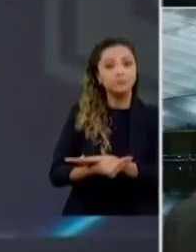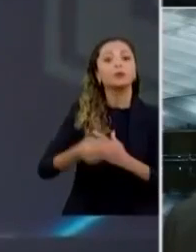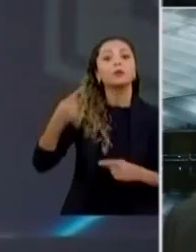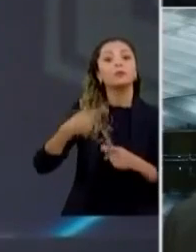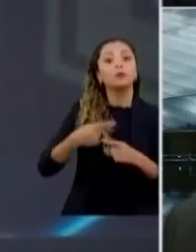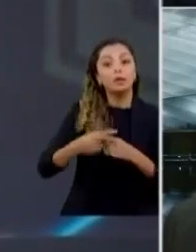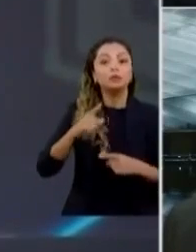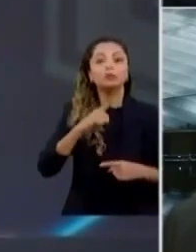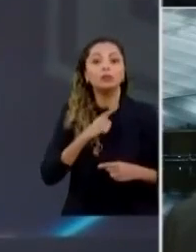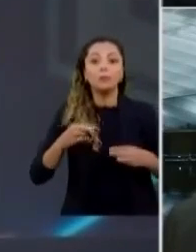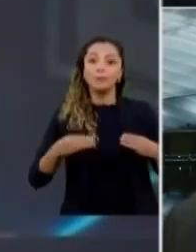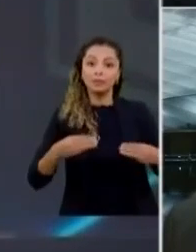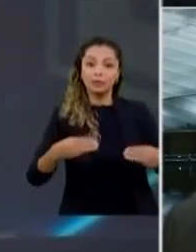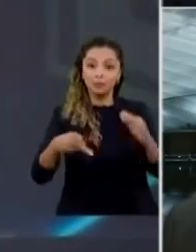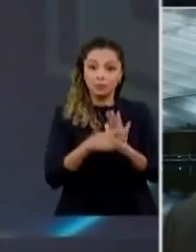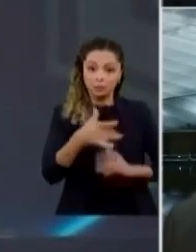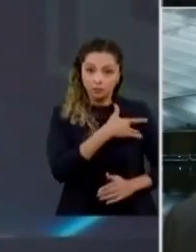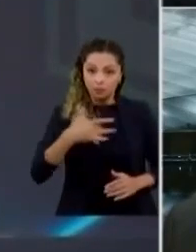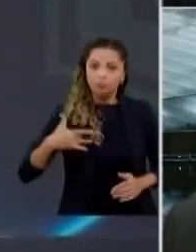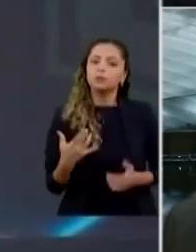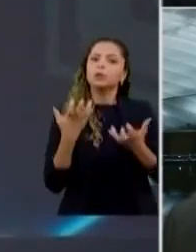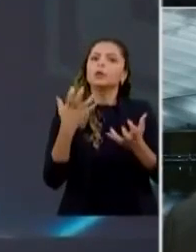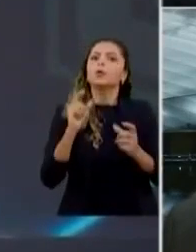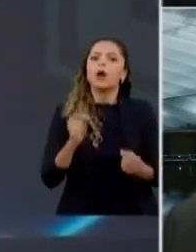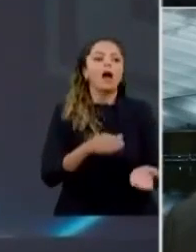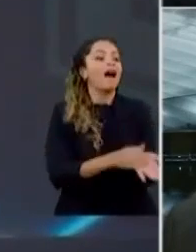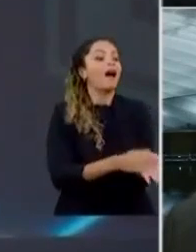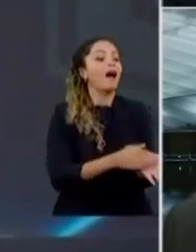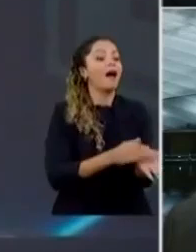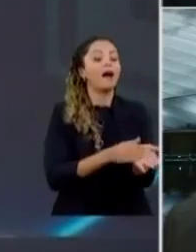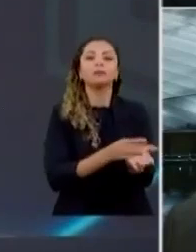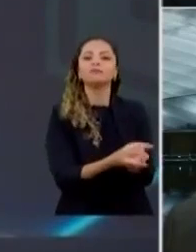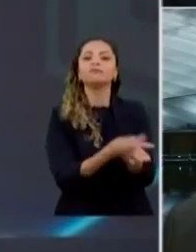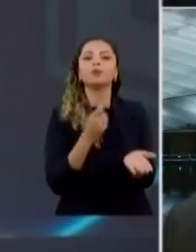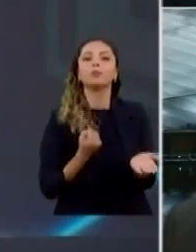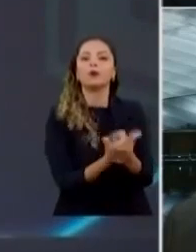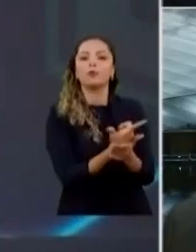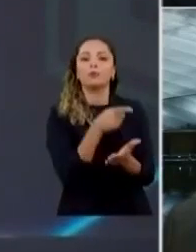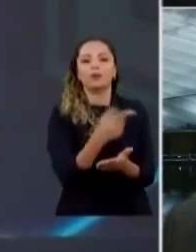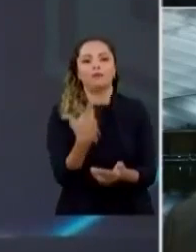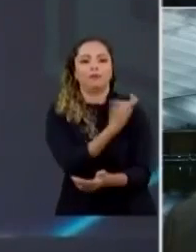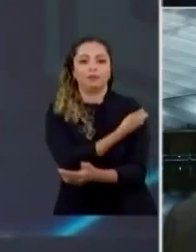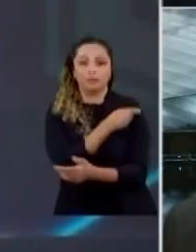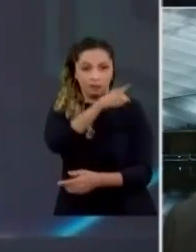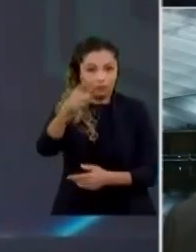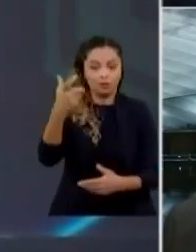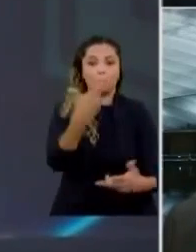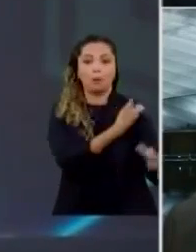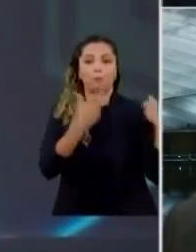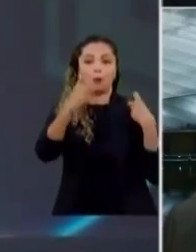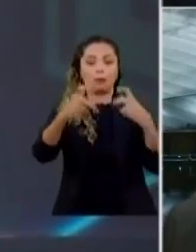pelo estado dela. Ela sabe que se fizesse isso, teria perdido. Então, é muito mais legal, muito mais